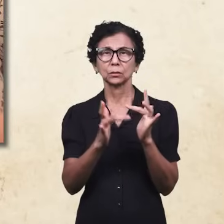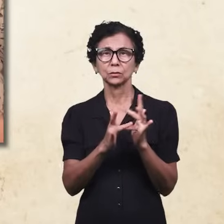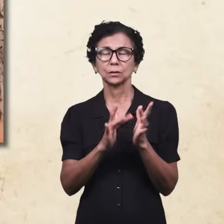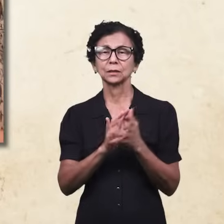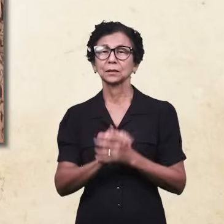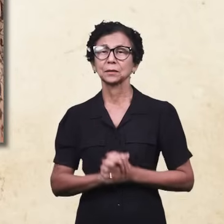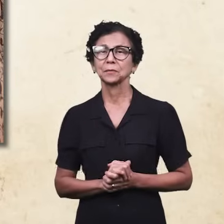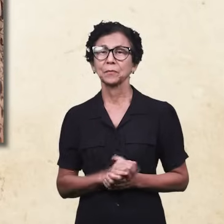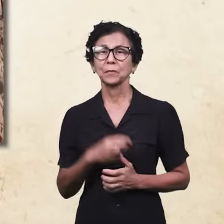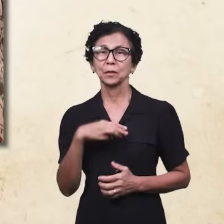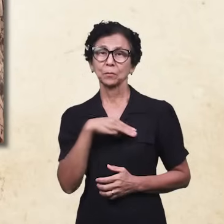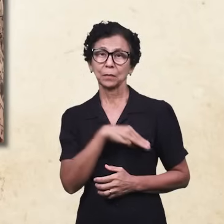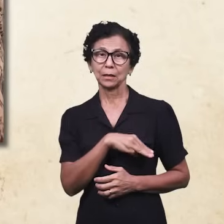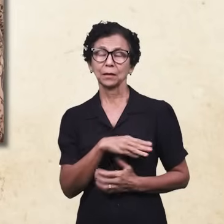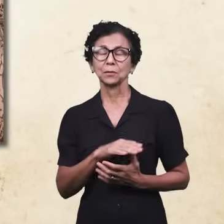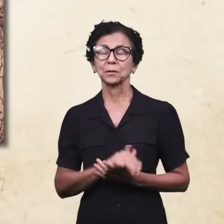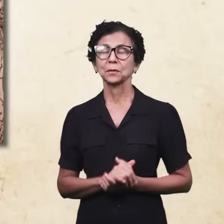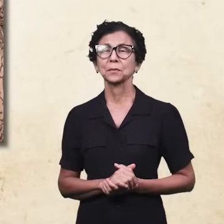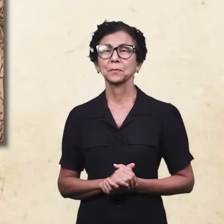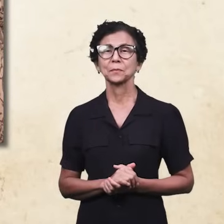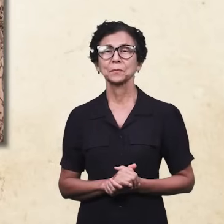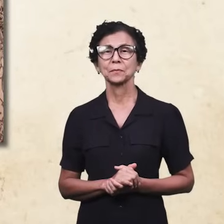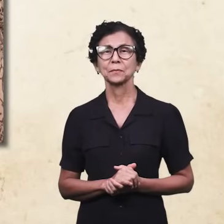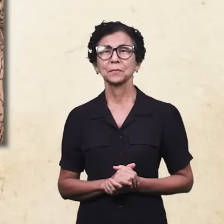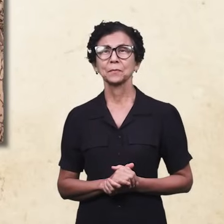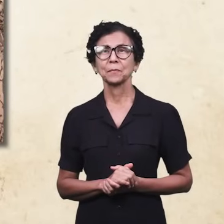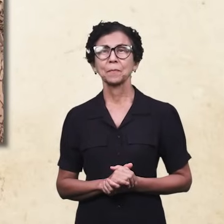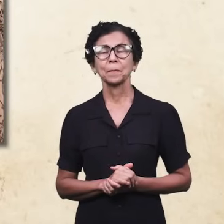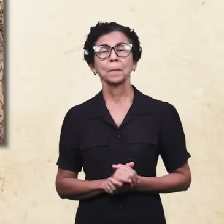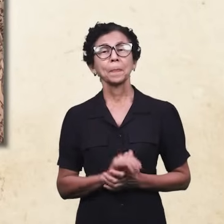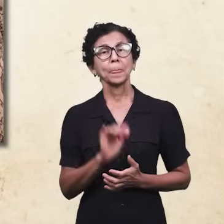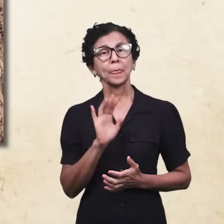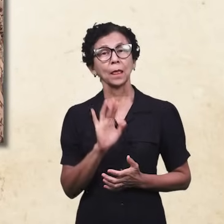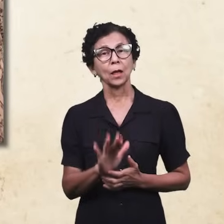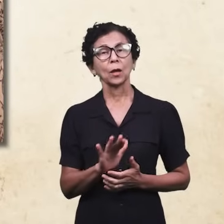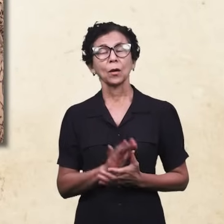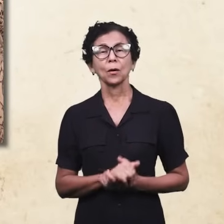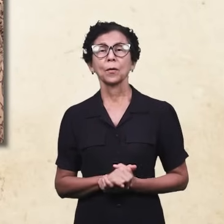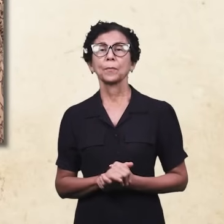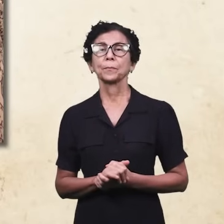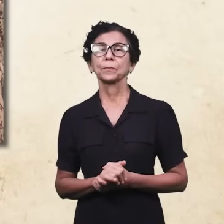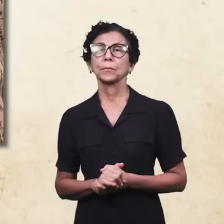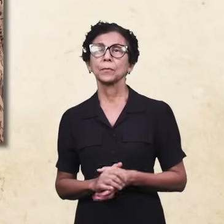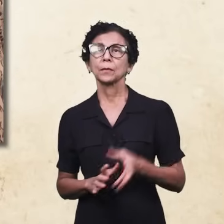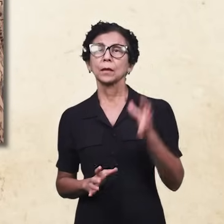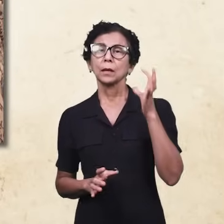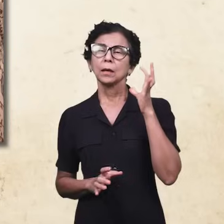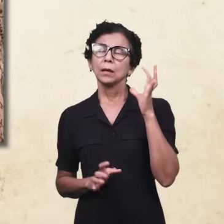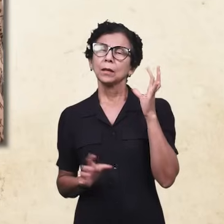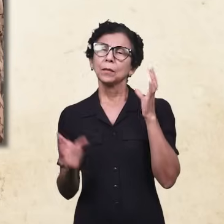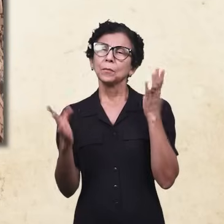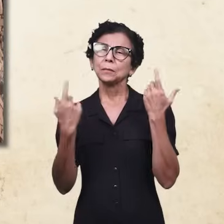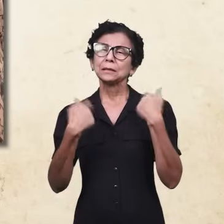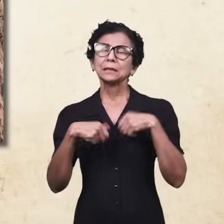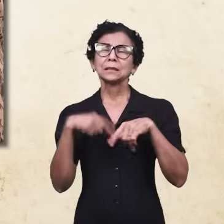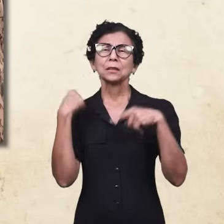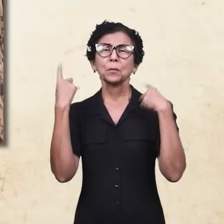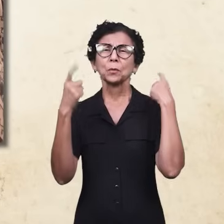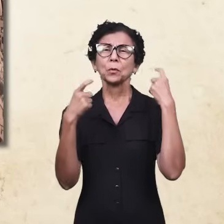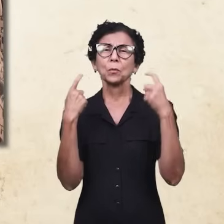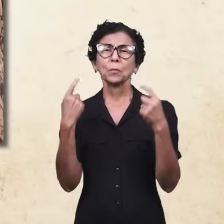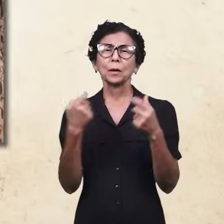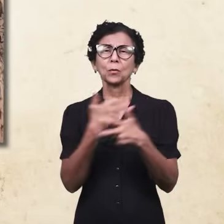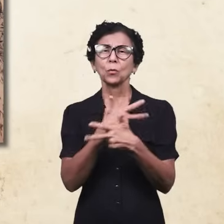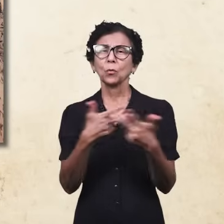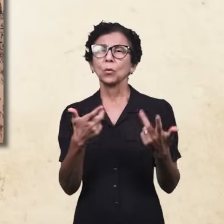verso 25 que nos diz por isso eu vos digo não andeis cuidadosos quanto a vossa vida pelo que aveis de comer